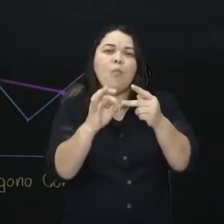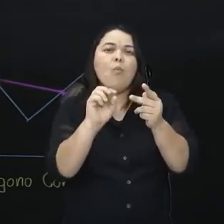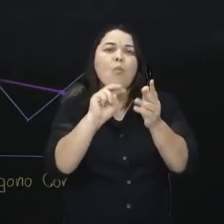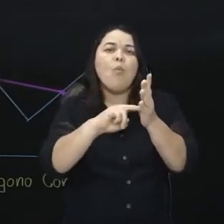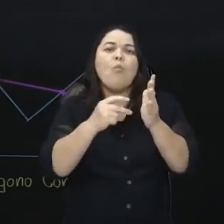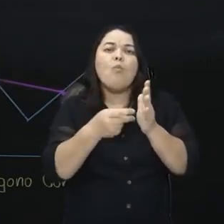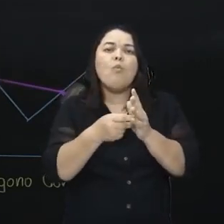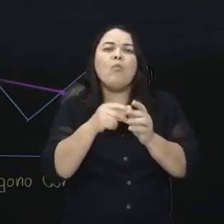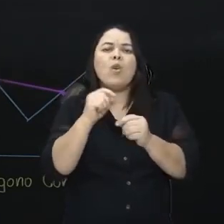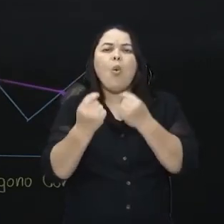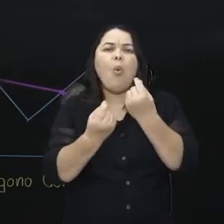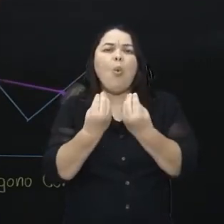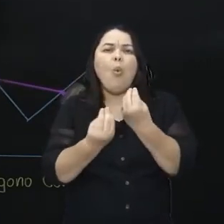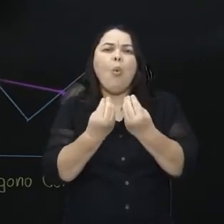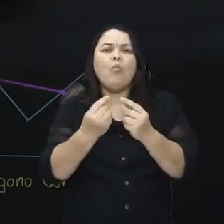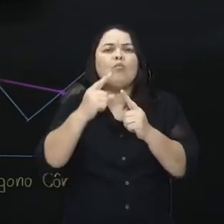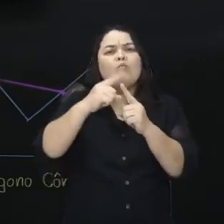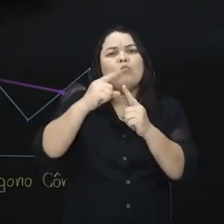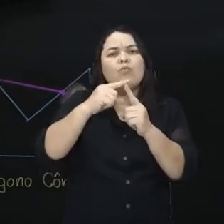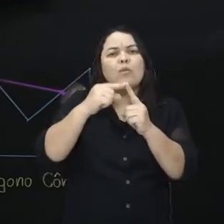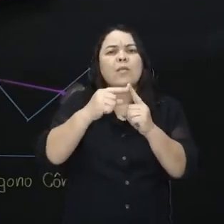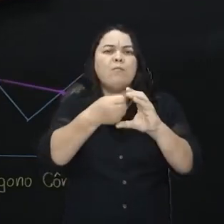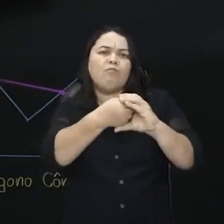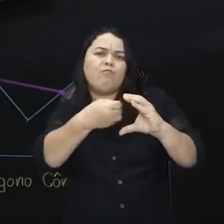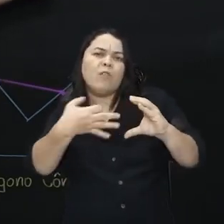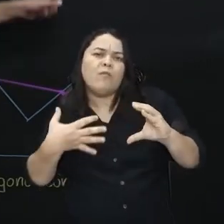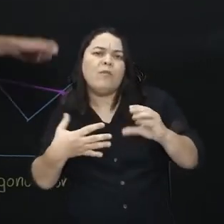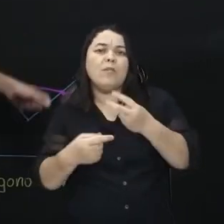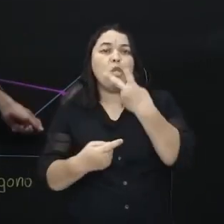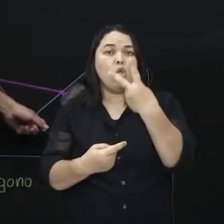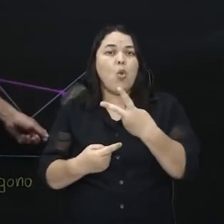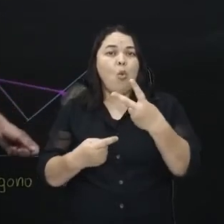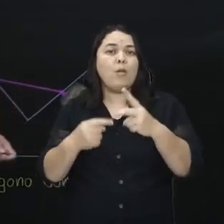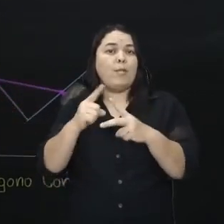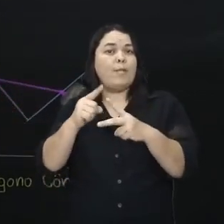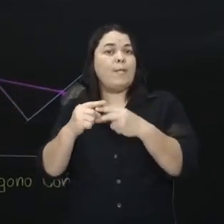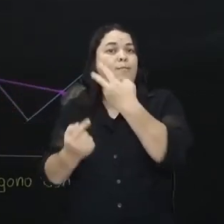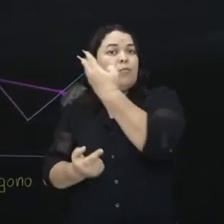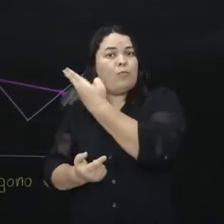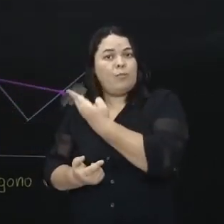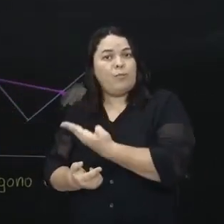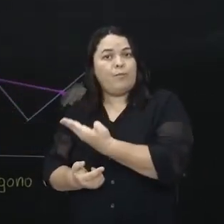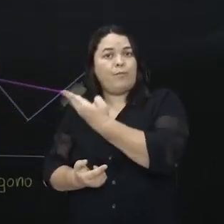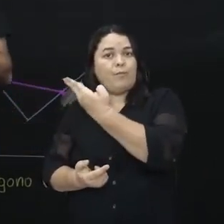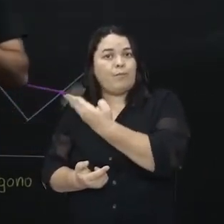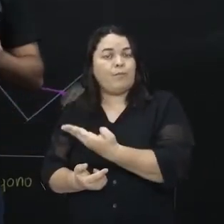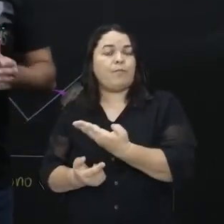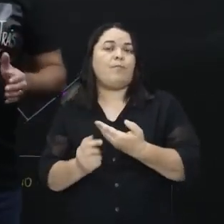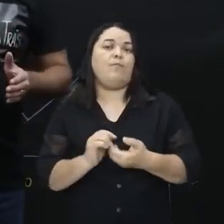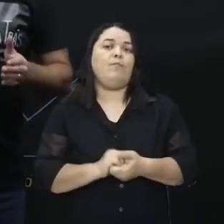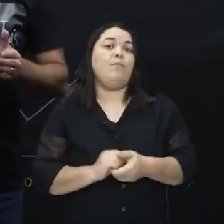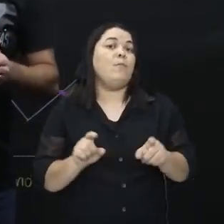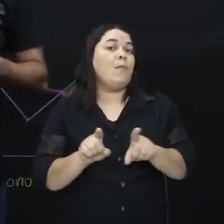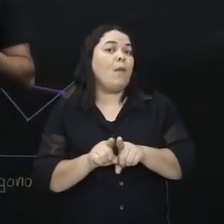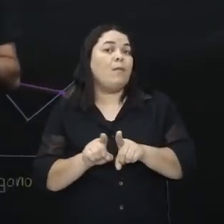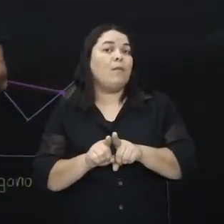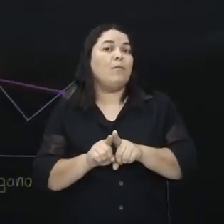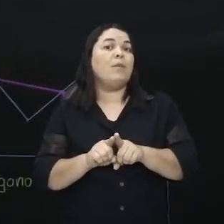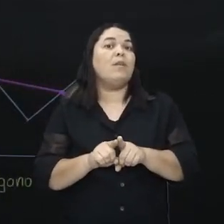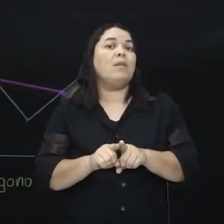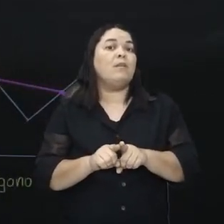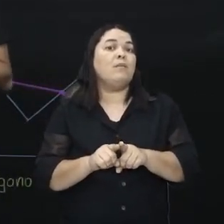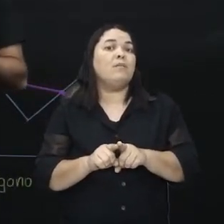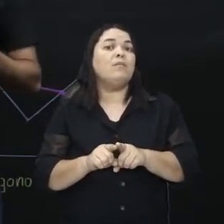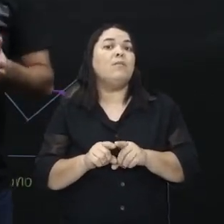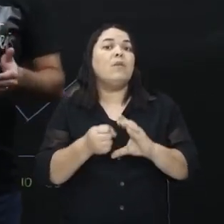classificam quanto à sua estrutura, que nesse caso podem ser convexos ou podem ser côncavos, e também quando eles